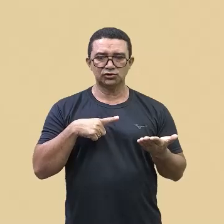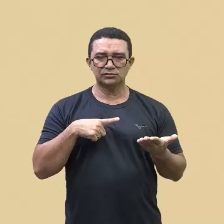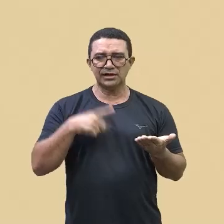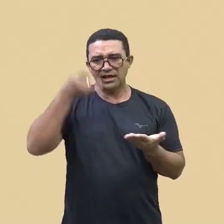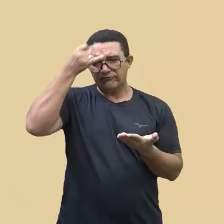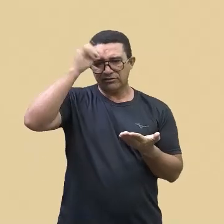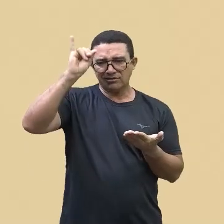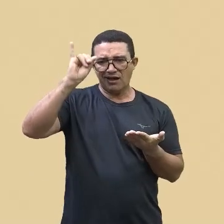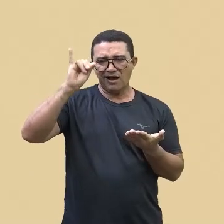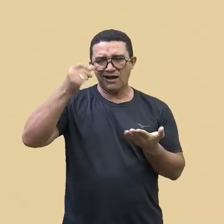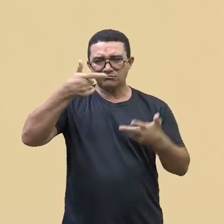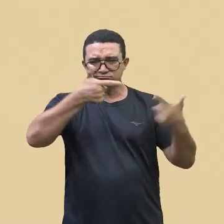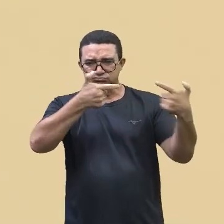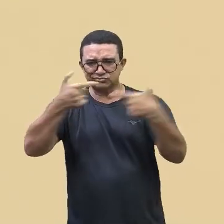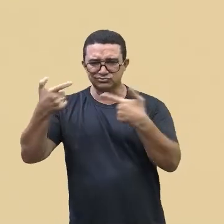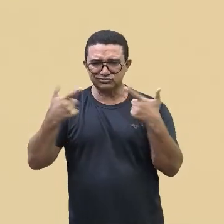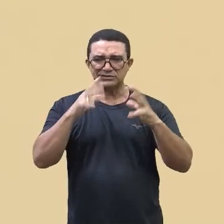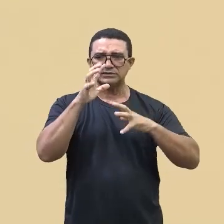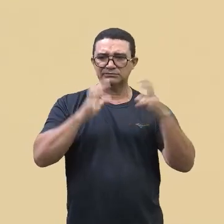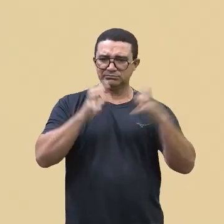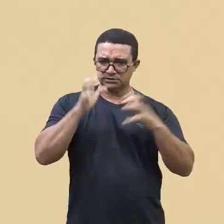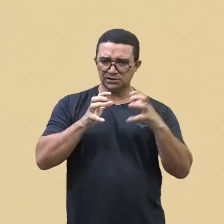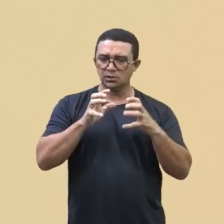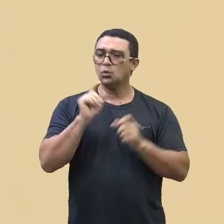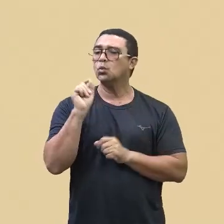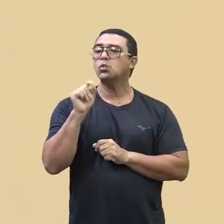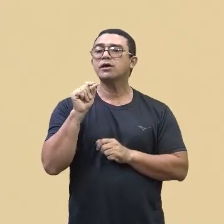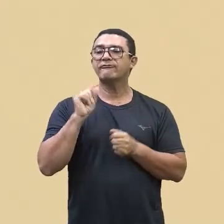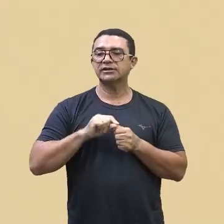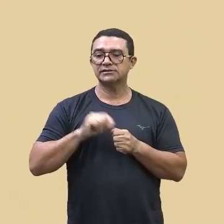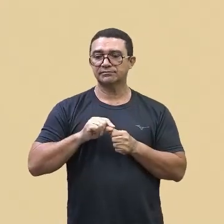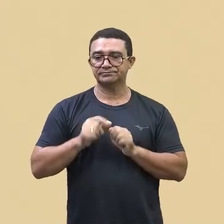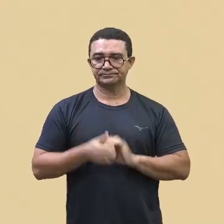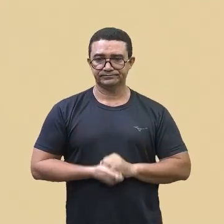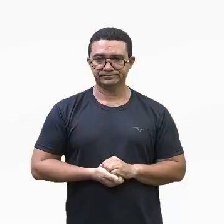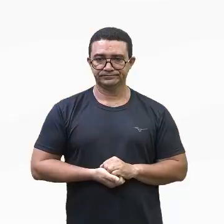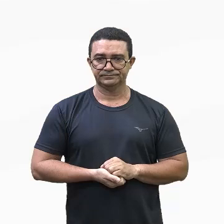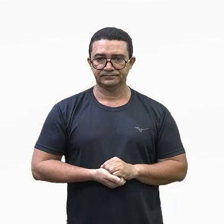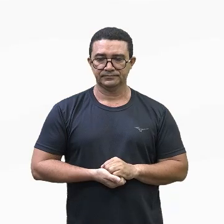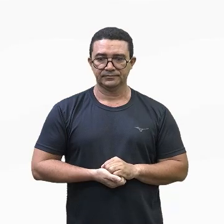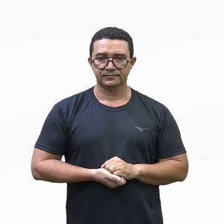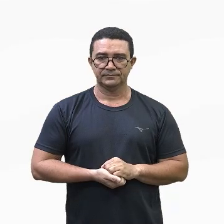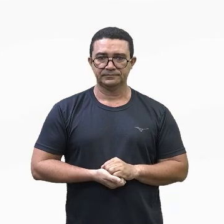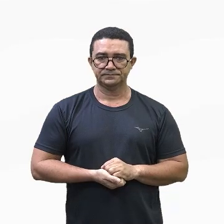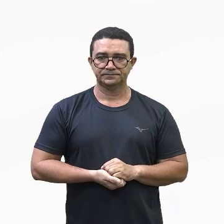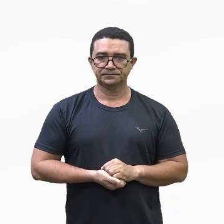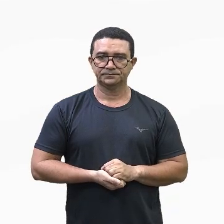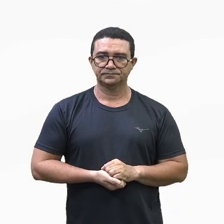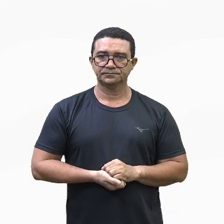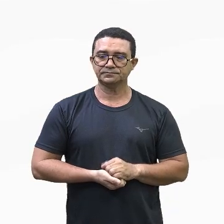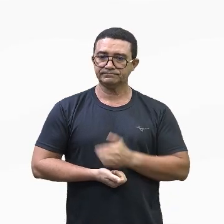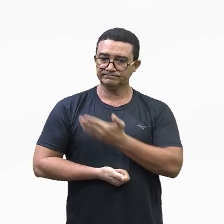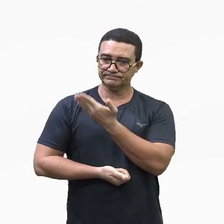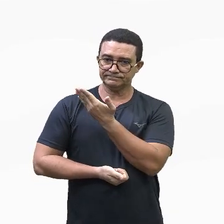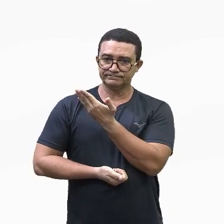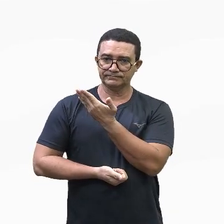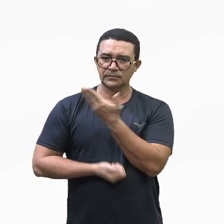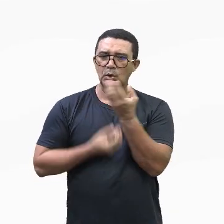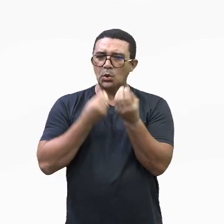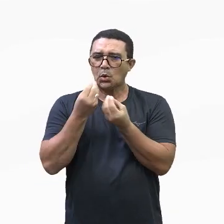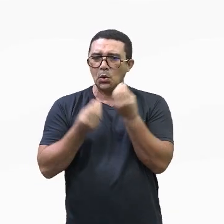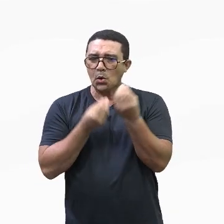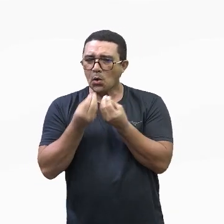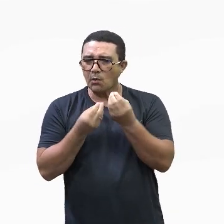embate, dessa luta, desses conflitos. O que fazer, professor? Vamos comigo, tem muita coisa aqui para a gente aprender. Como